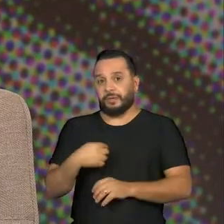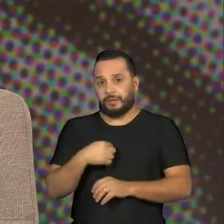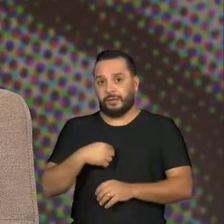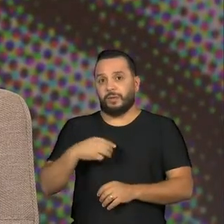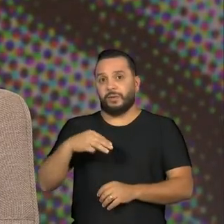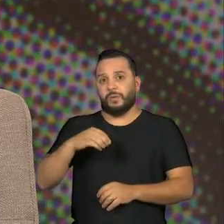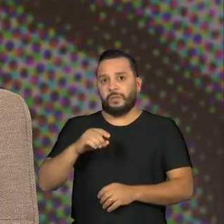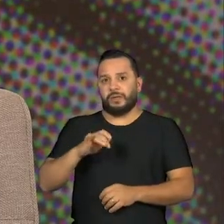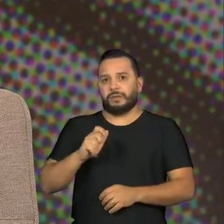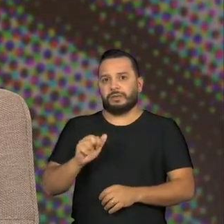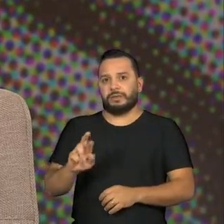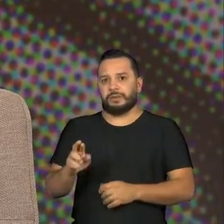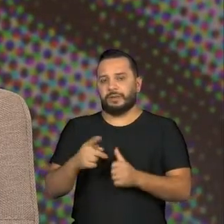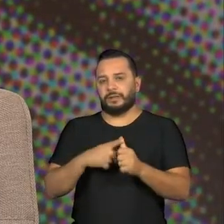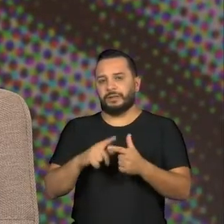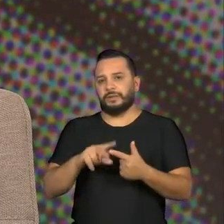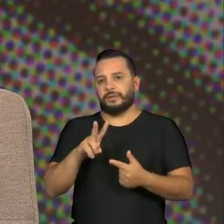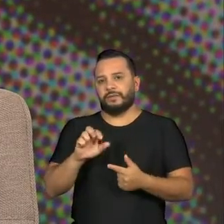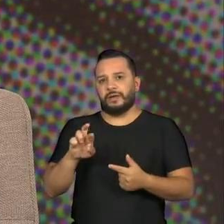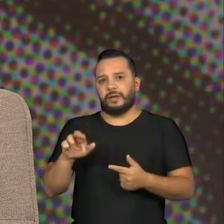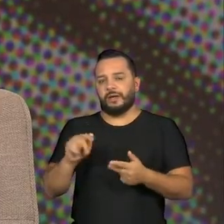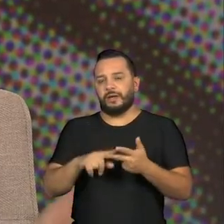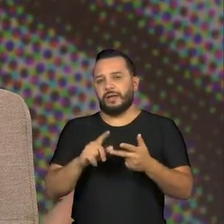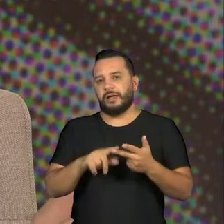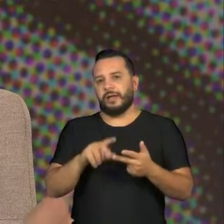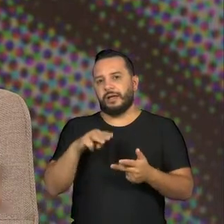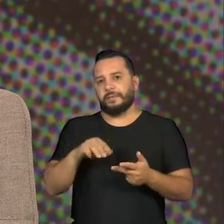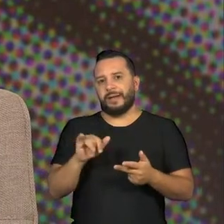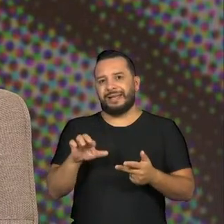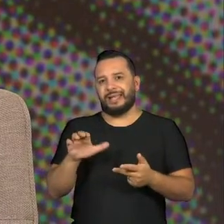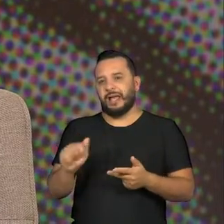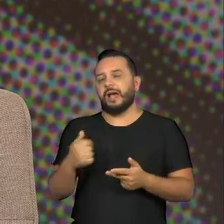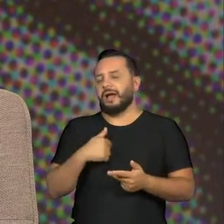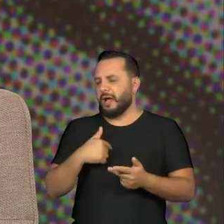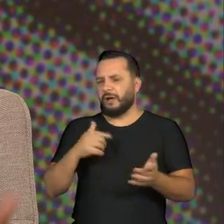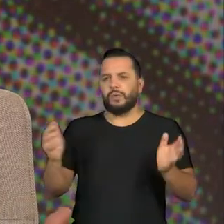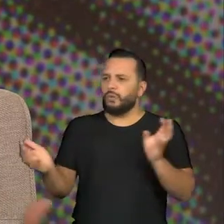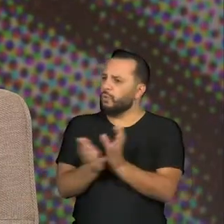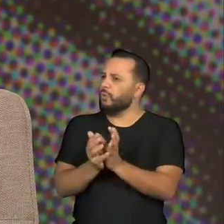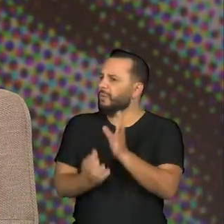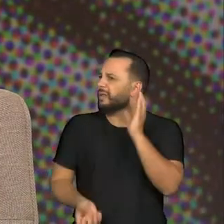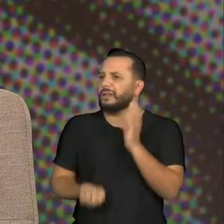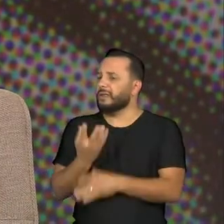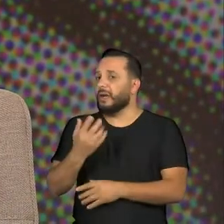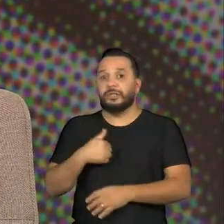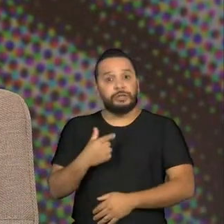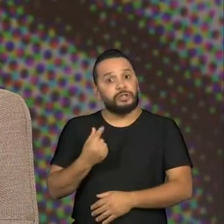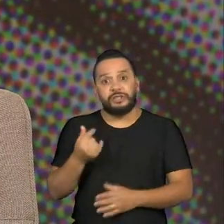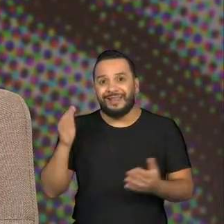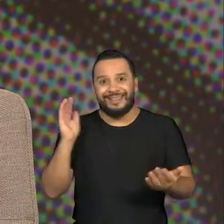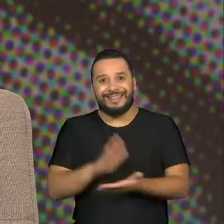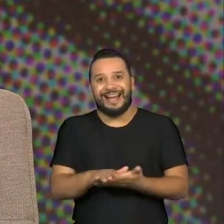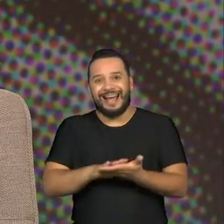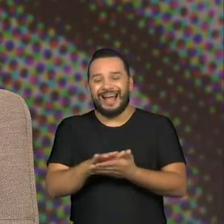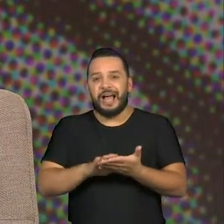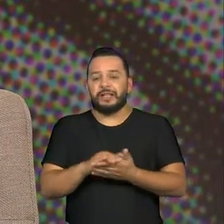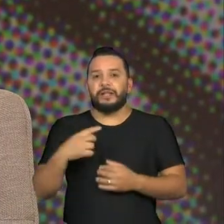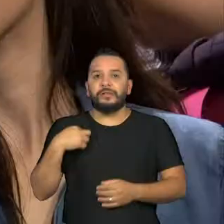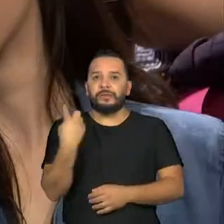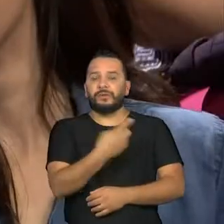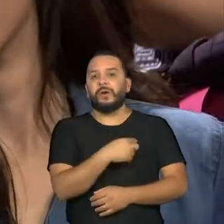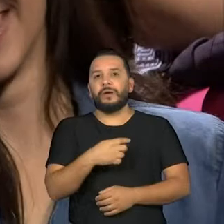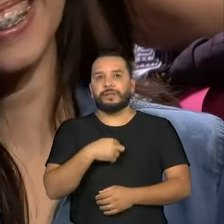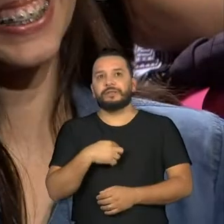Moacir, Zé, Maria, Hércules, falamos, vamos fazer um grupo. E a gente não tinha um tostão, a gente rifou um relógio que era de